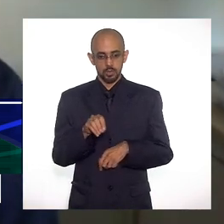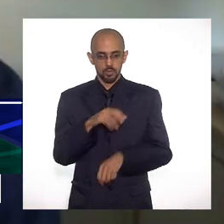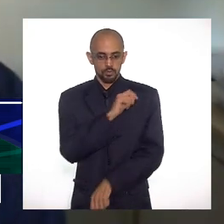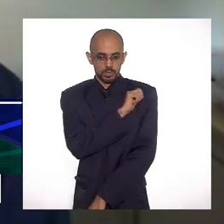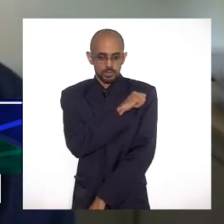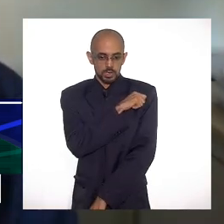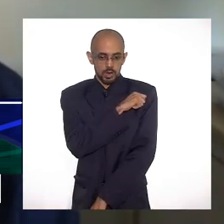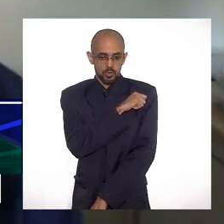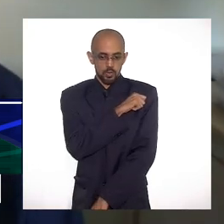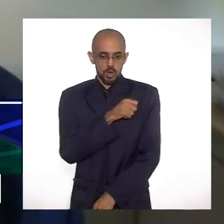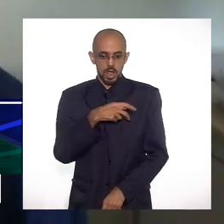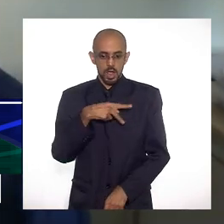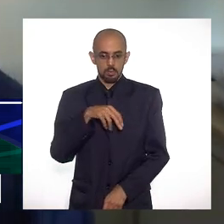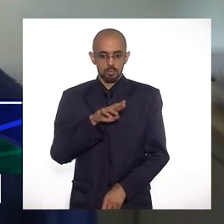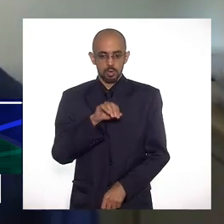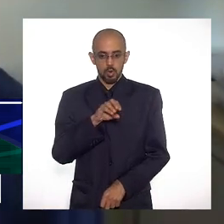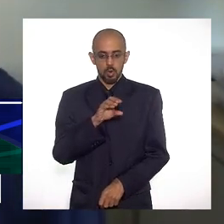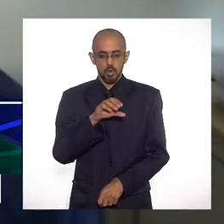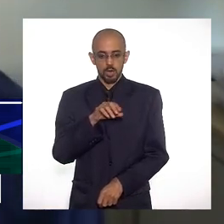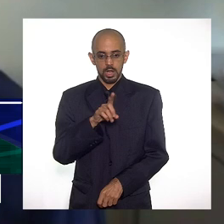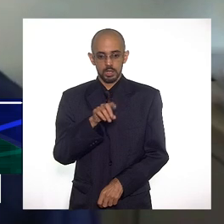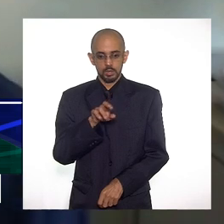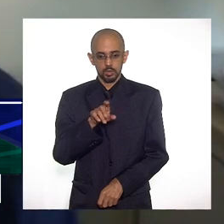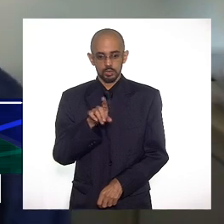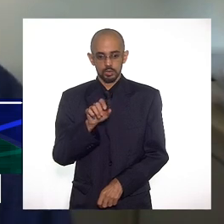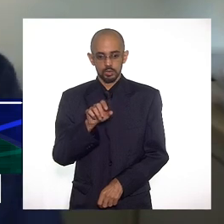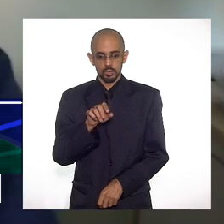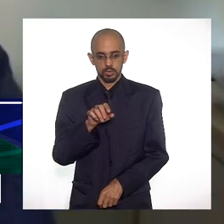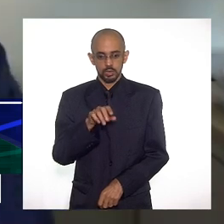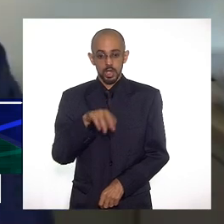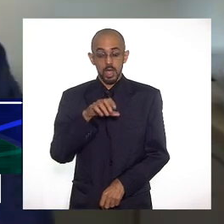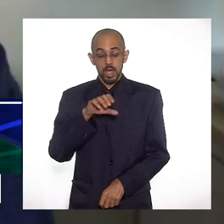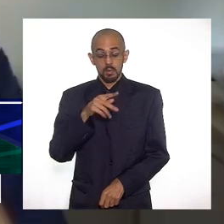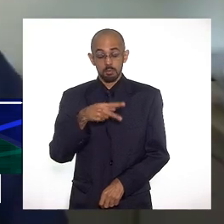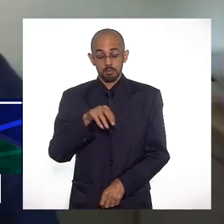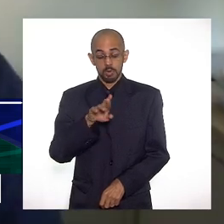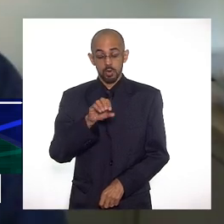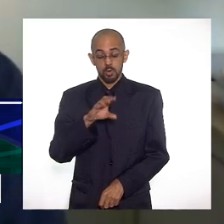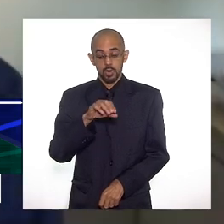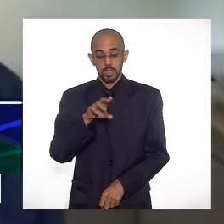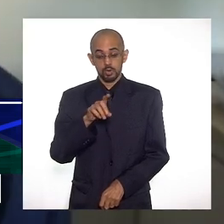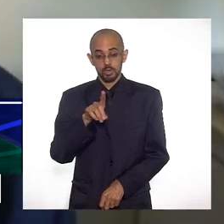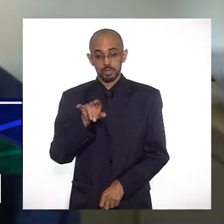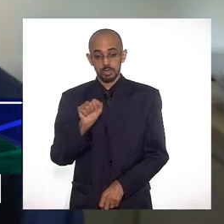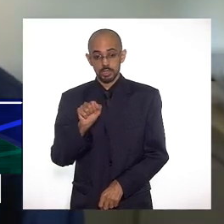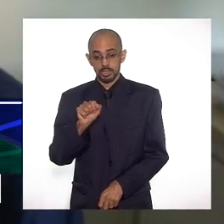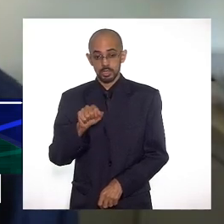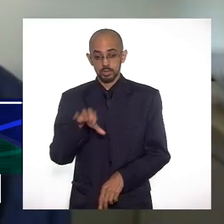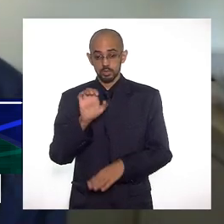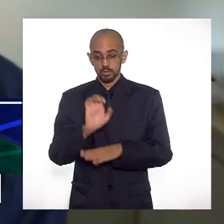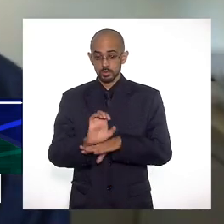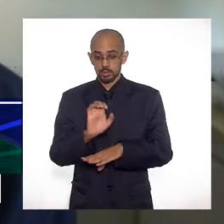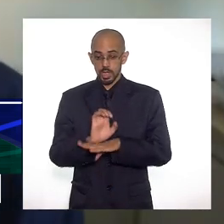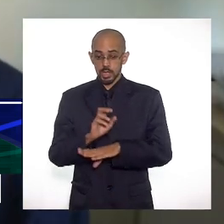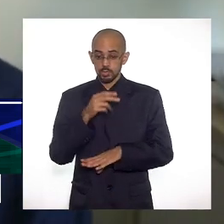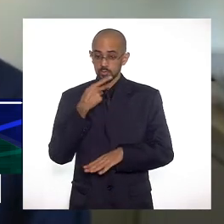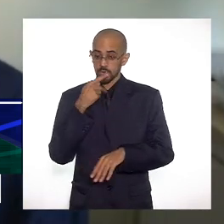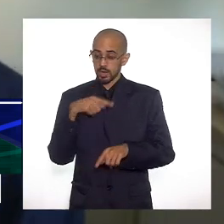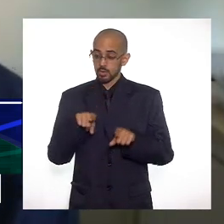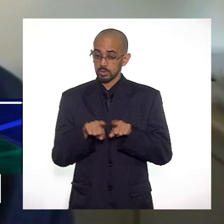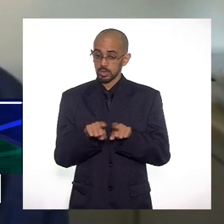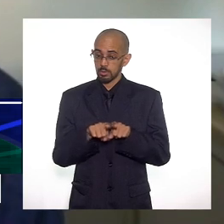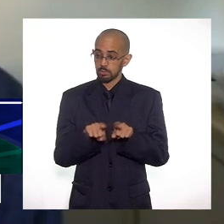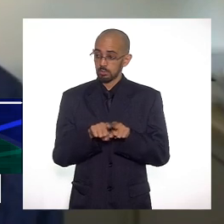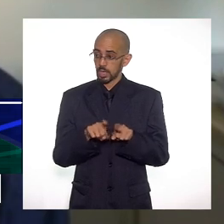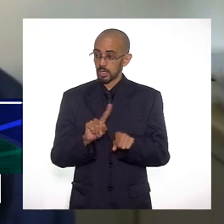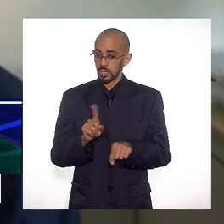A Procuradoria-Geral da República, a Procuradoria-Geral do Estado, também disse que não ia